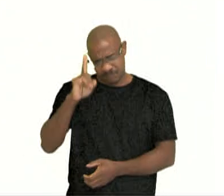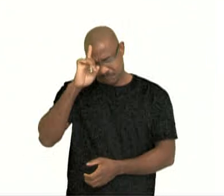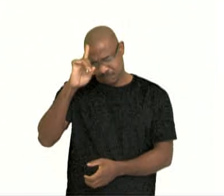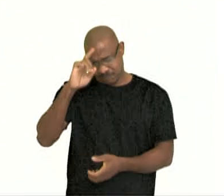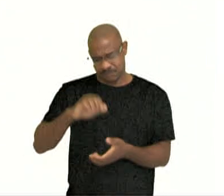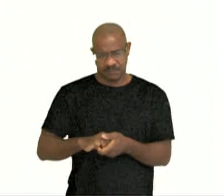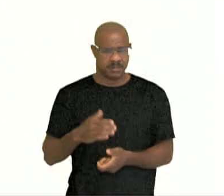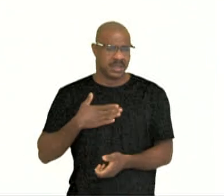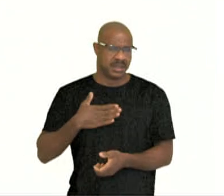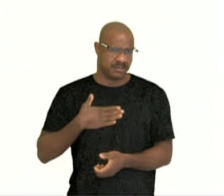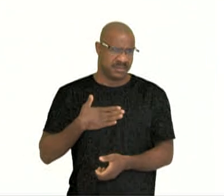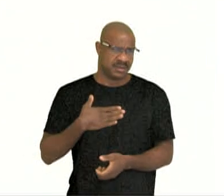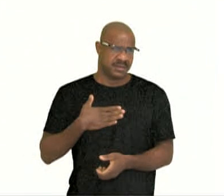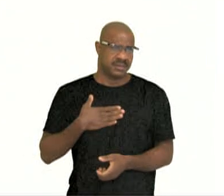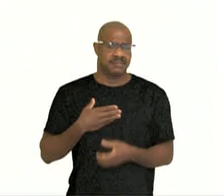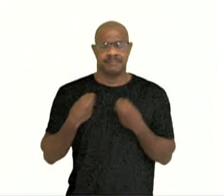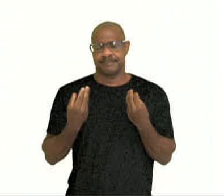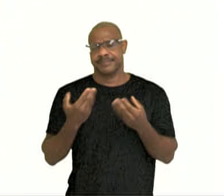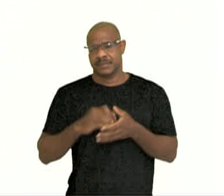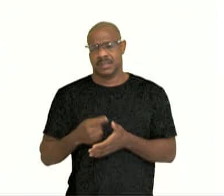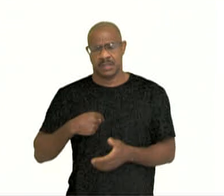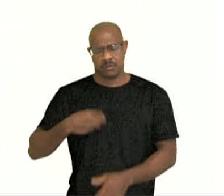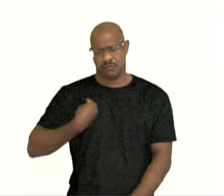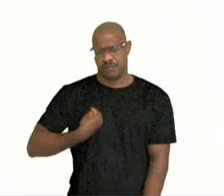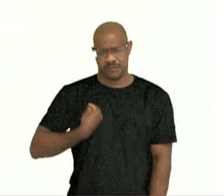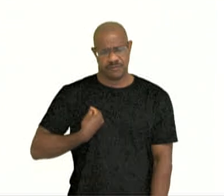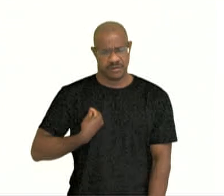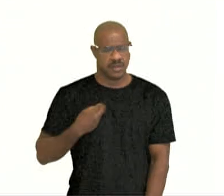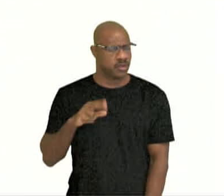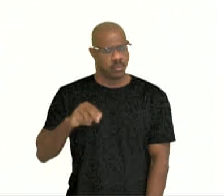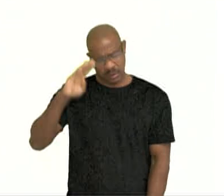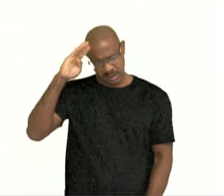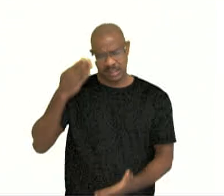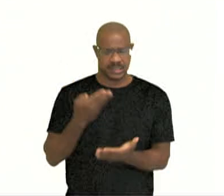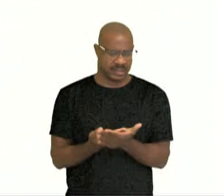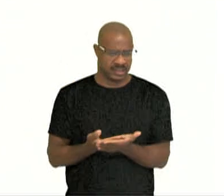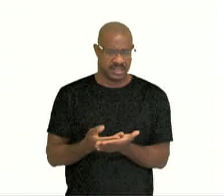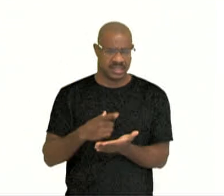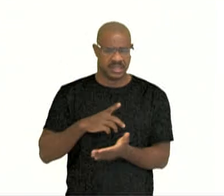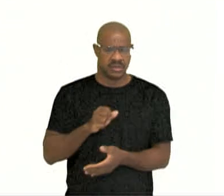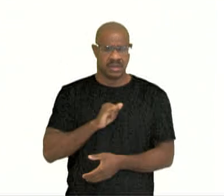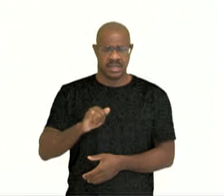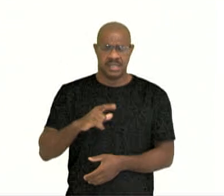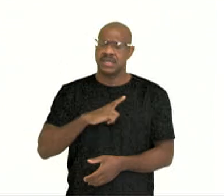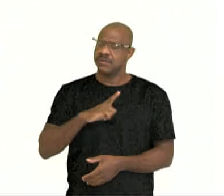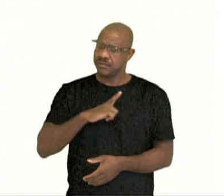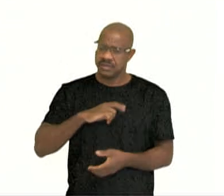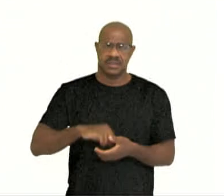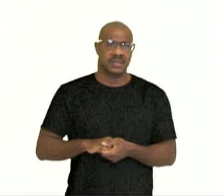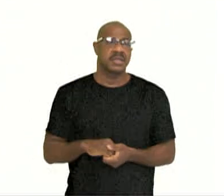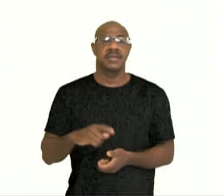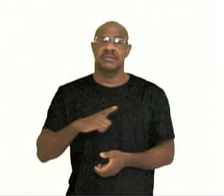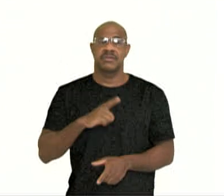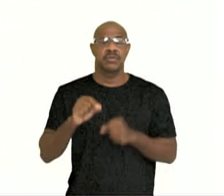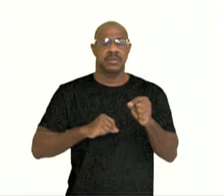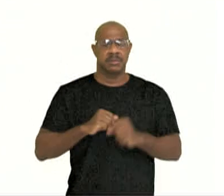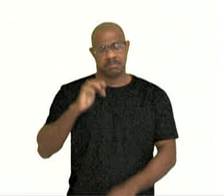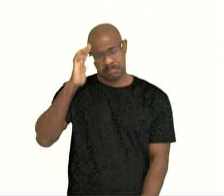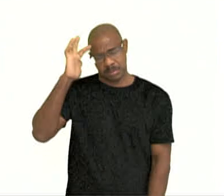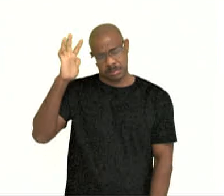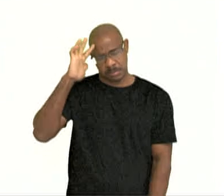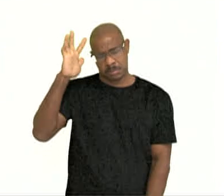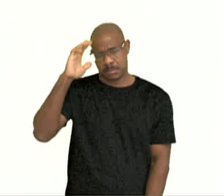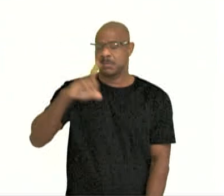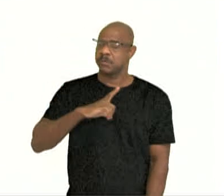mim, ó triste, enquanto vivi, nunca criei que o aí havia. Tive era